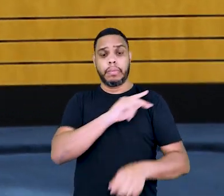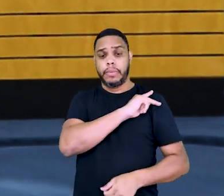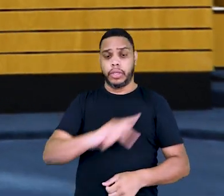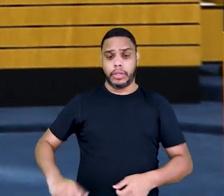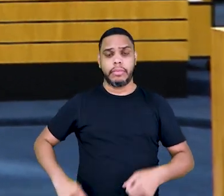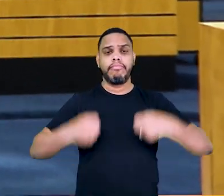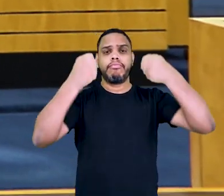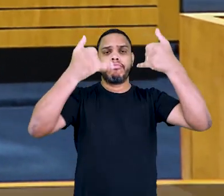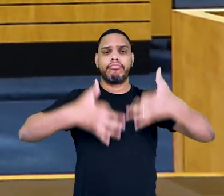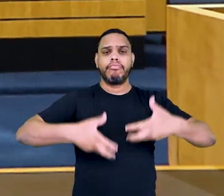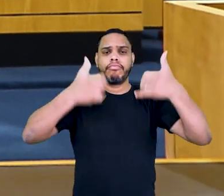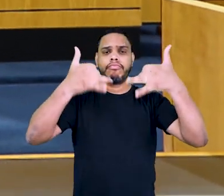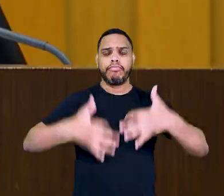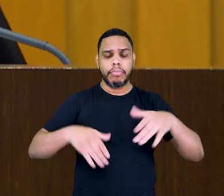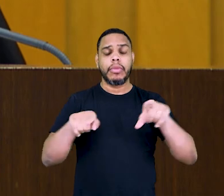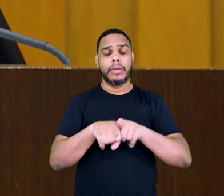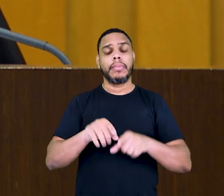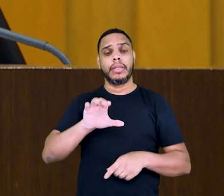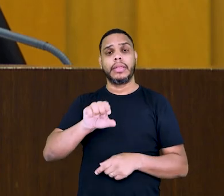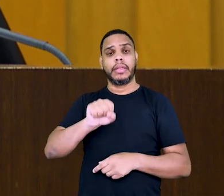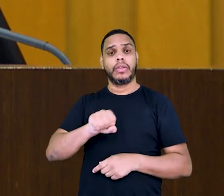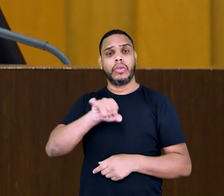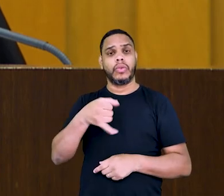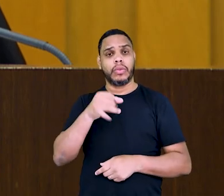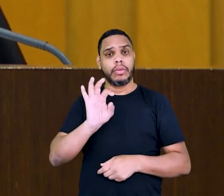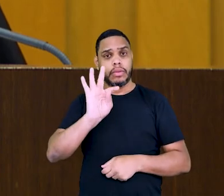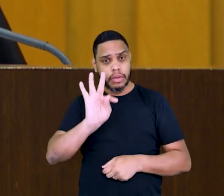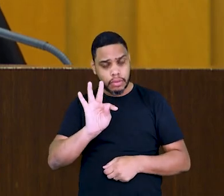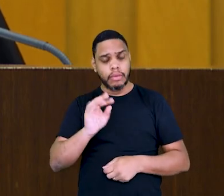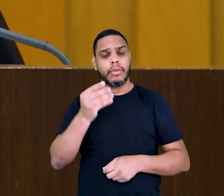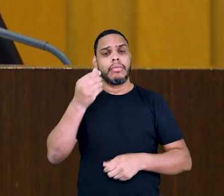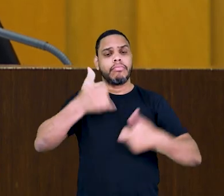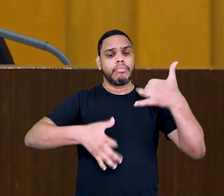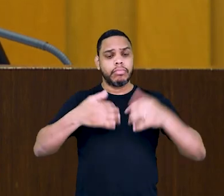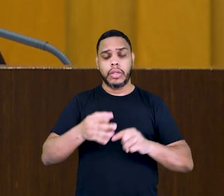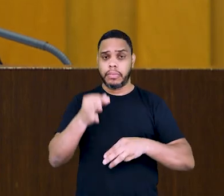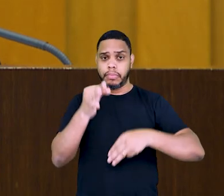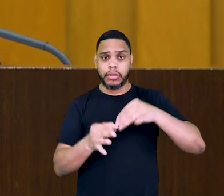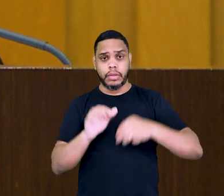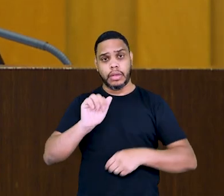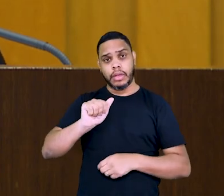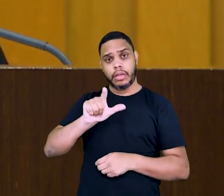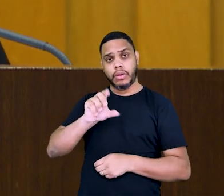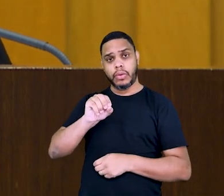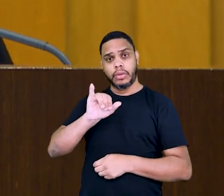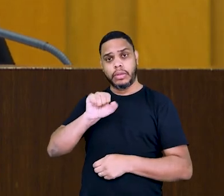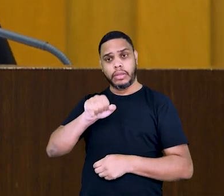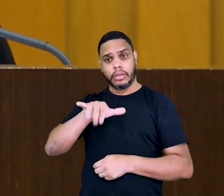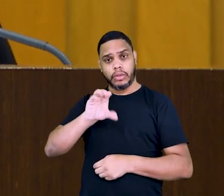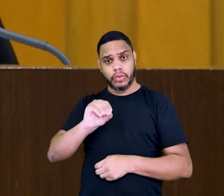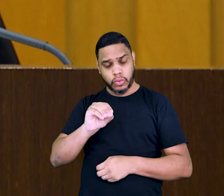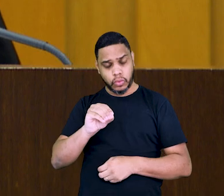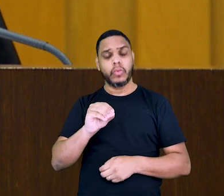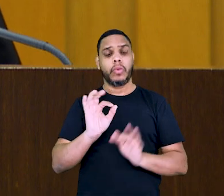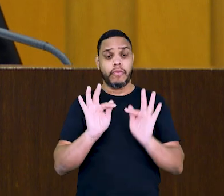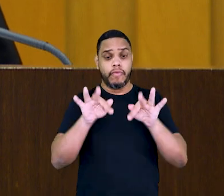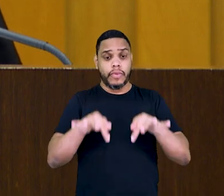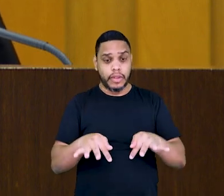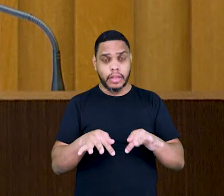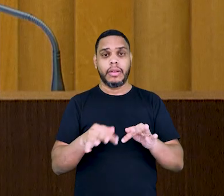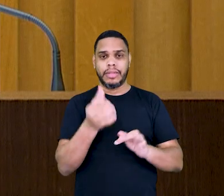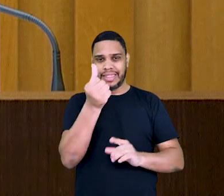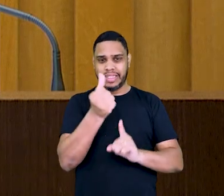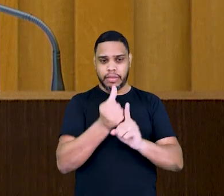Superior do Trabalho e do Conselho Superior da Justiça do Trabalho, ministro Aloísio Correia da Veiga, no encerramento do